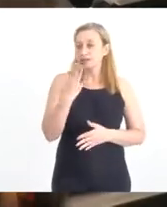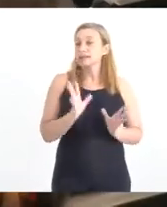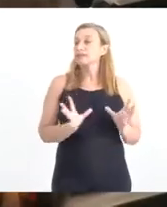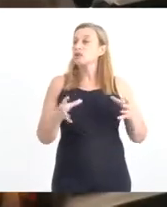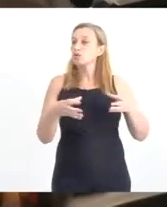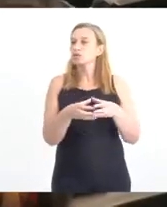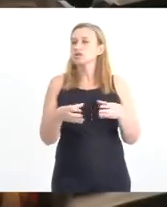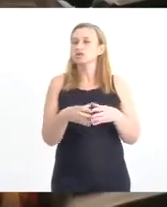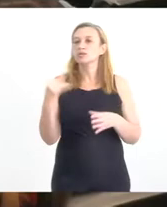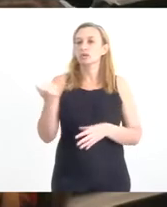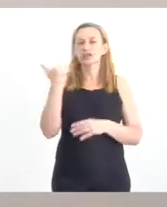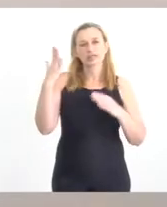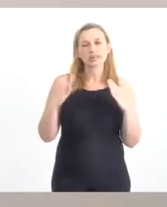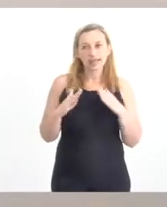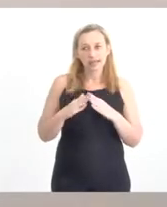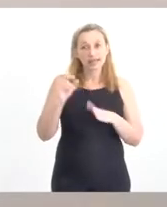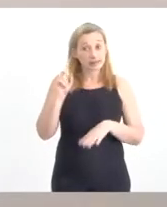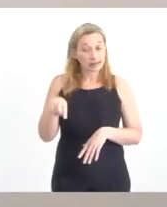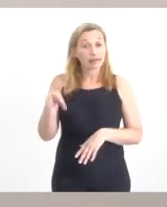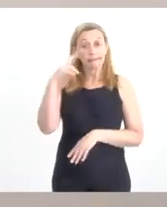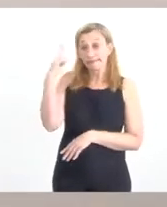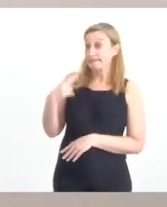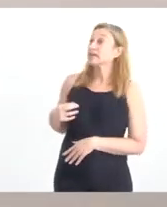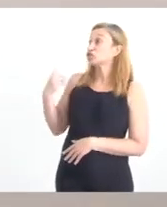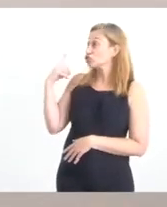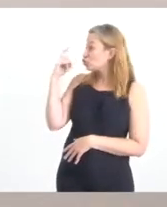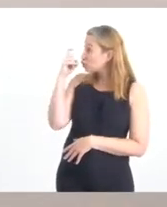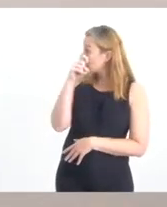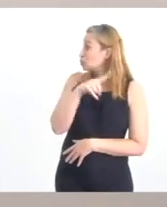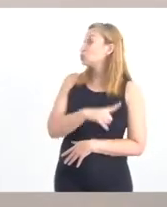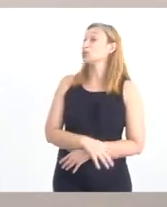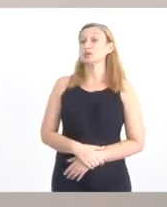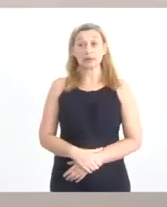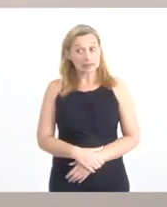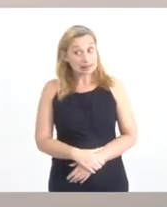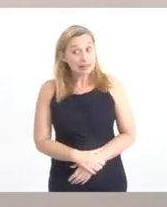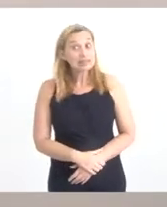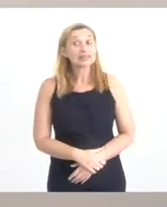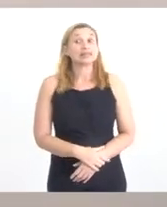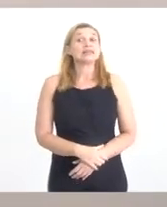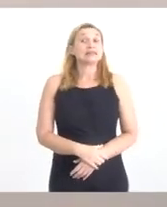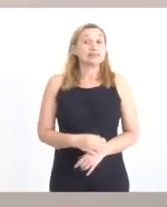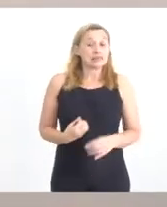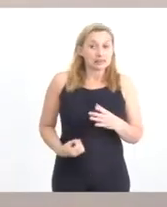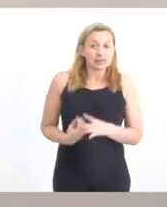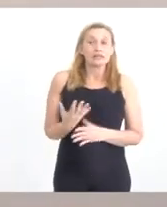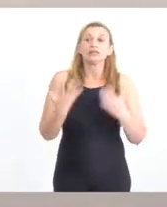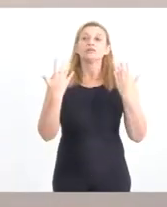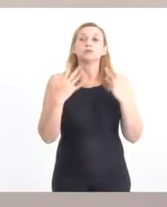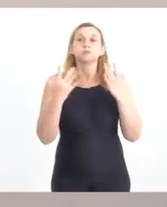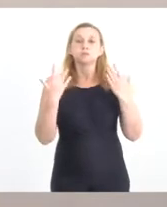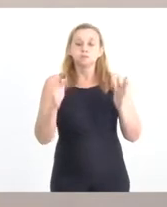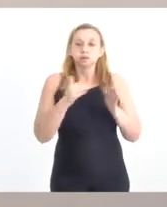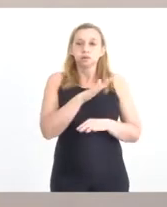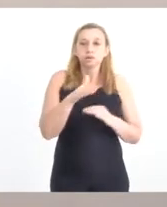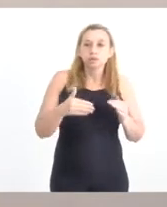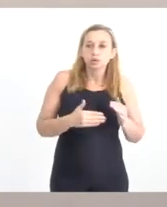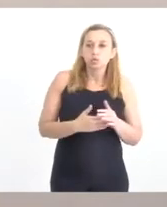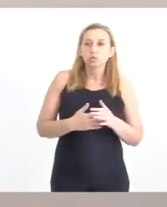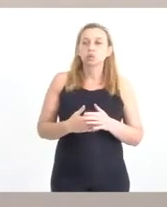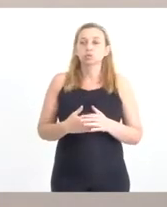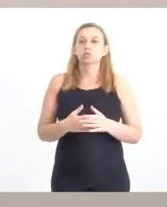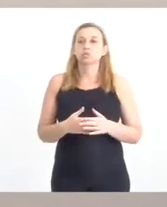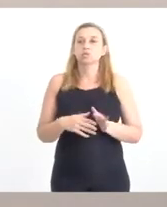importante aqui na casa né Renata tão difícil de ser instalada queria saldar todas as autoridades